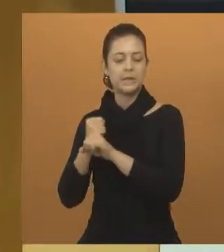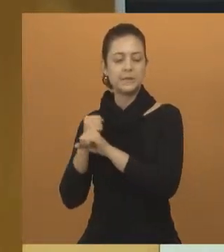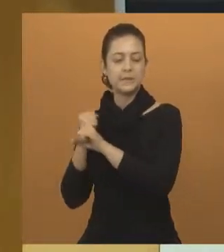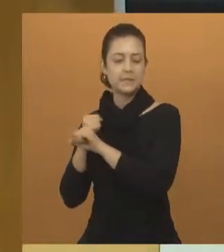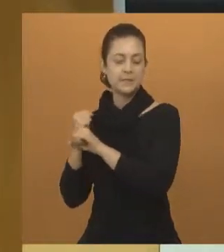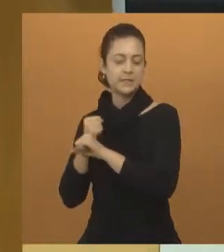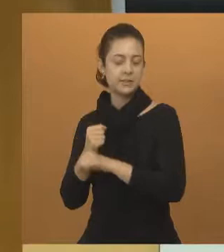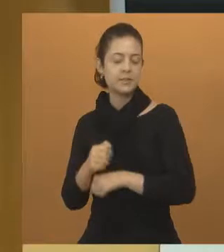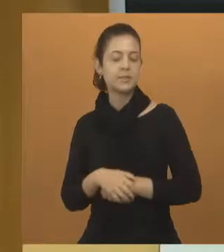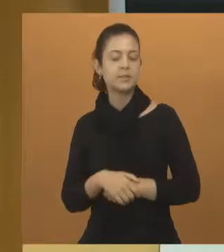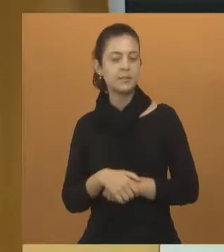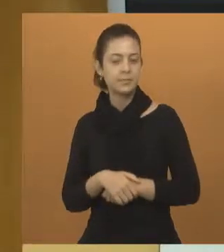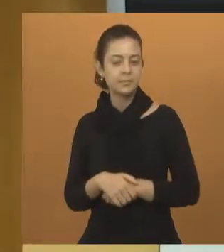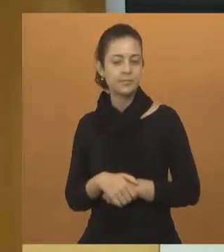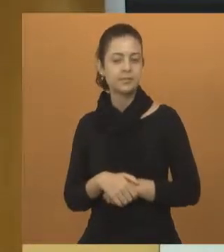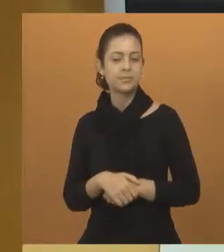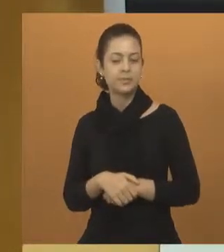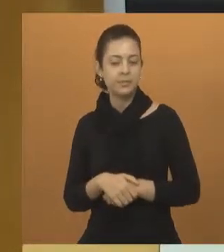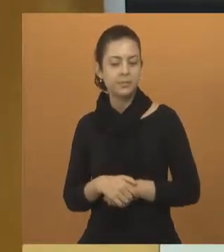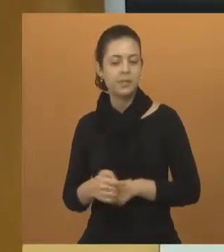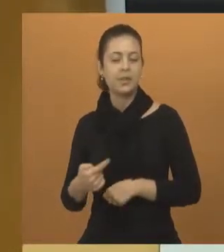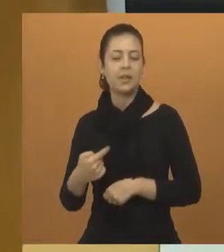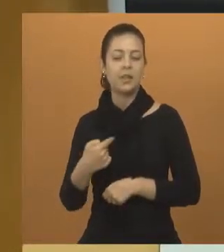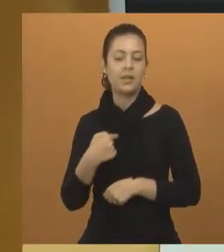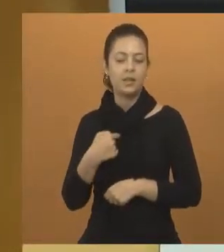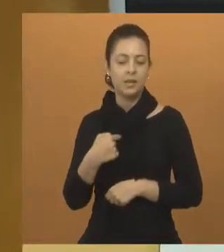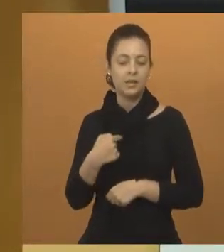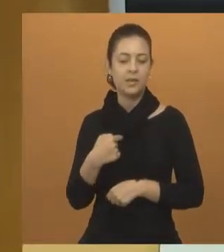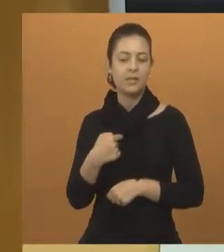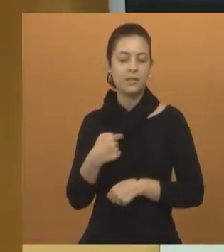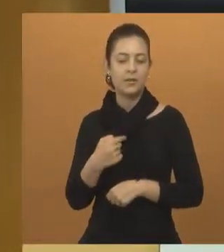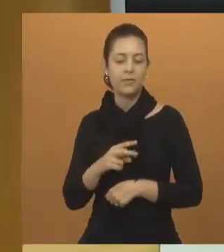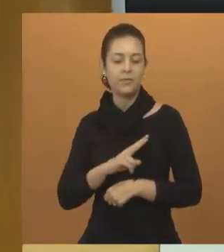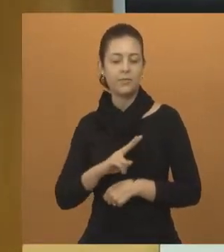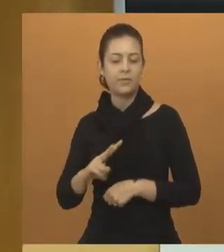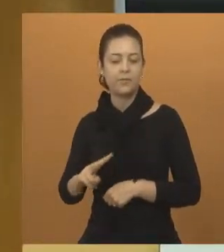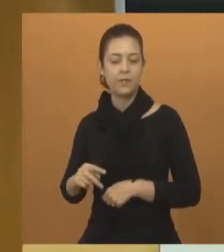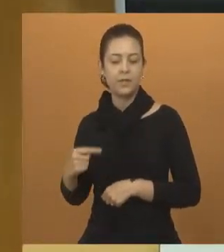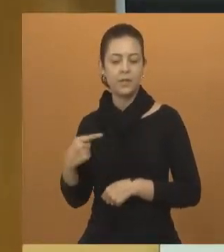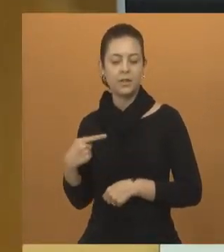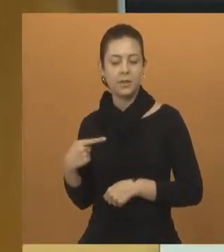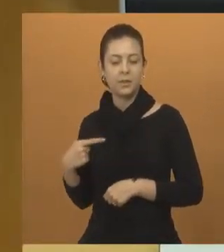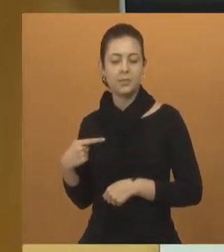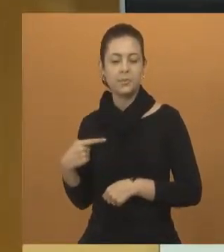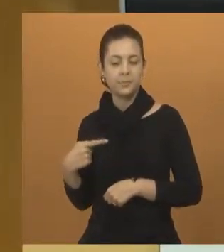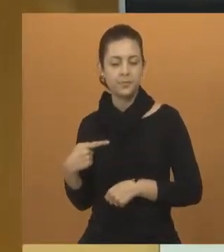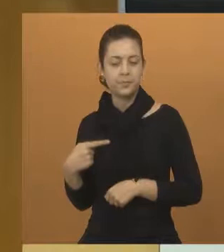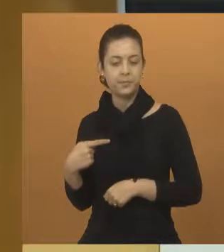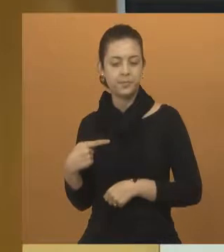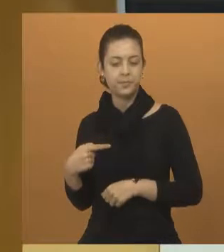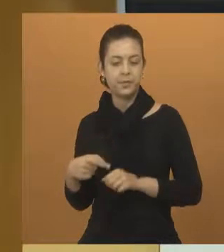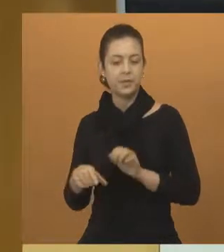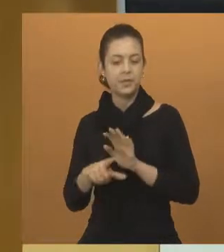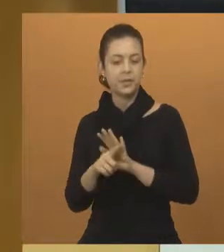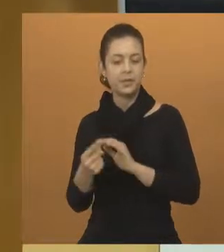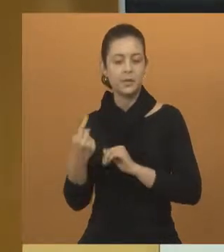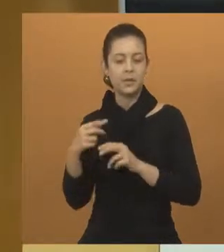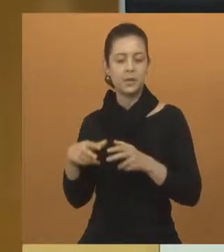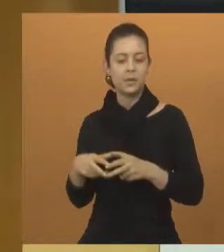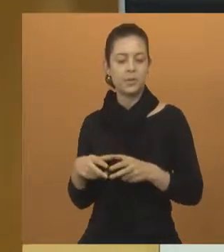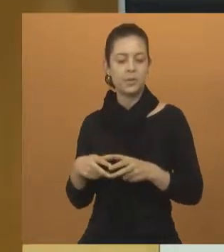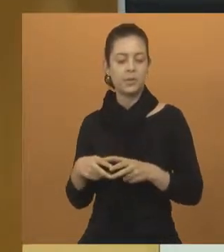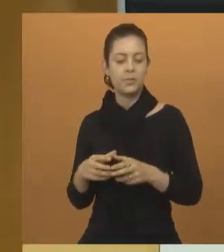atrás. Eu que estava como vereador na legislatura